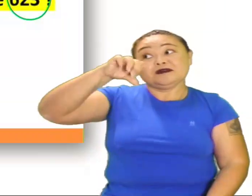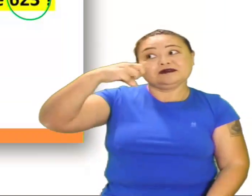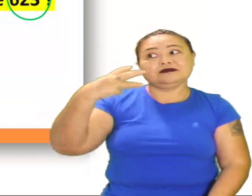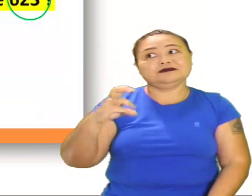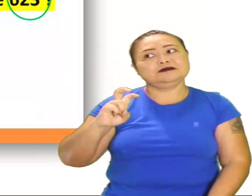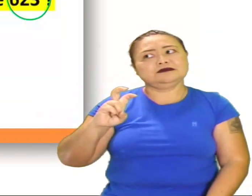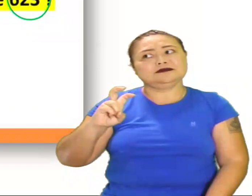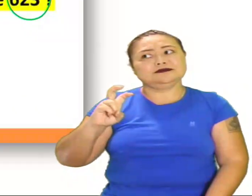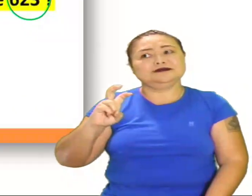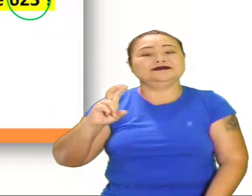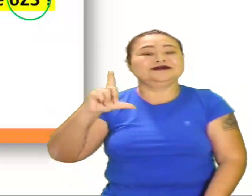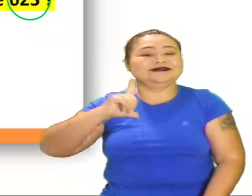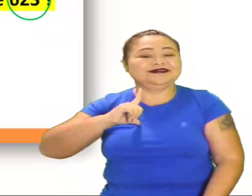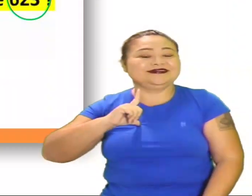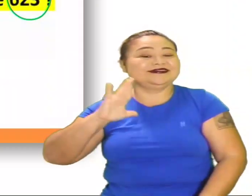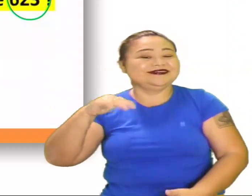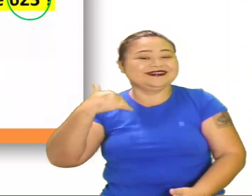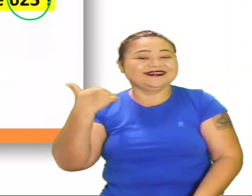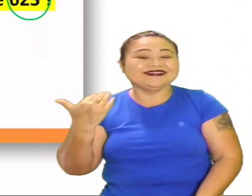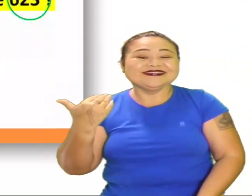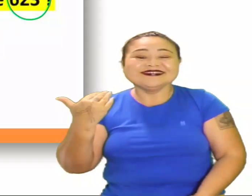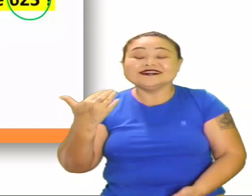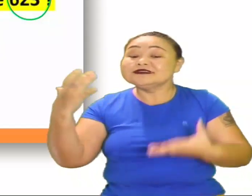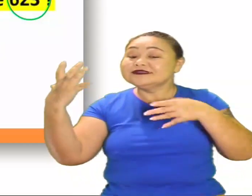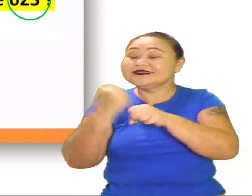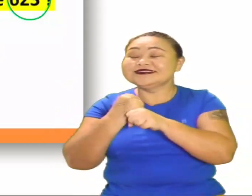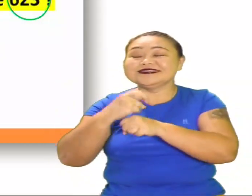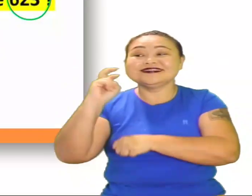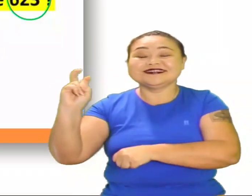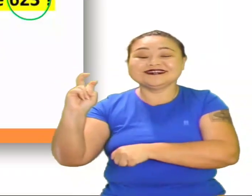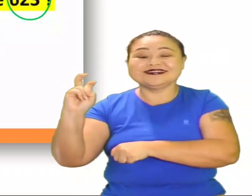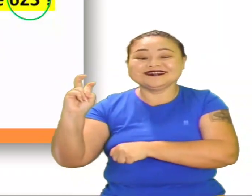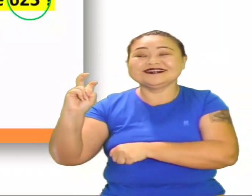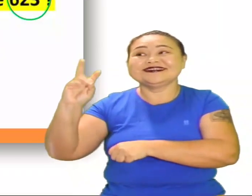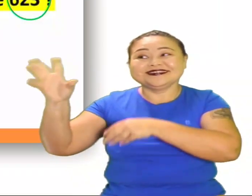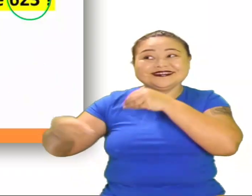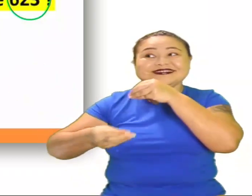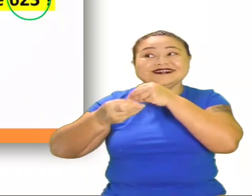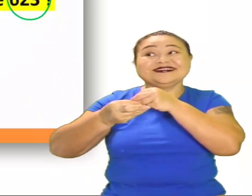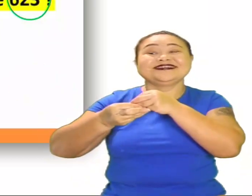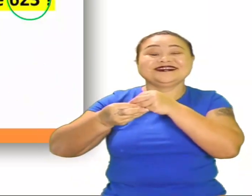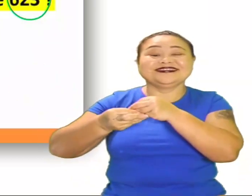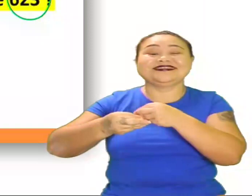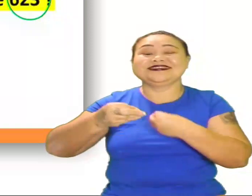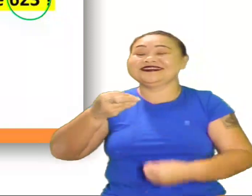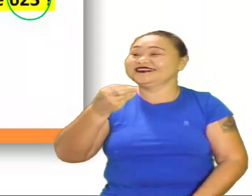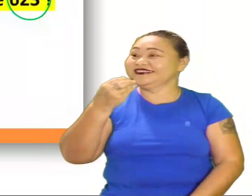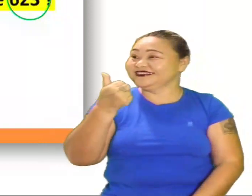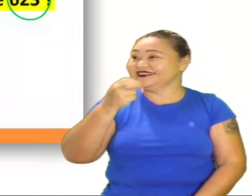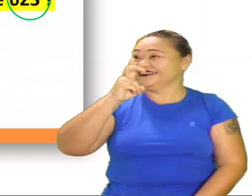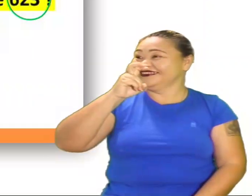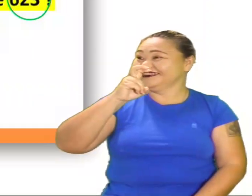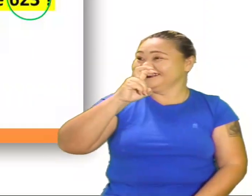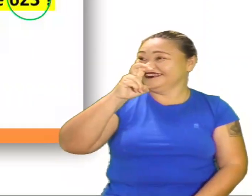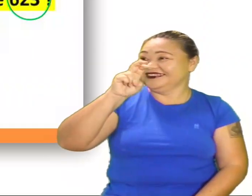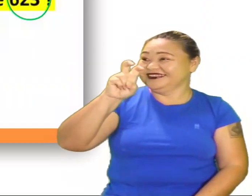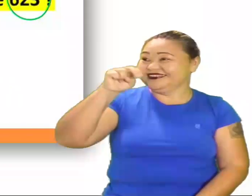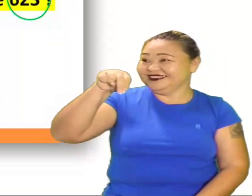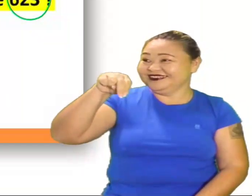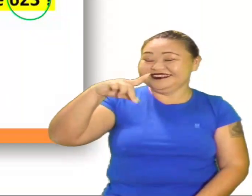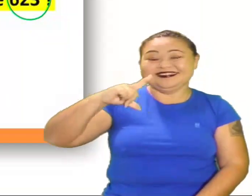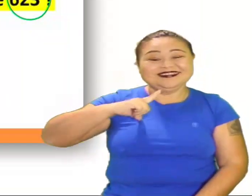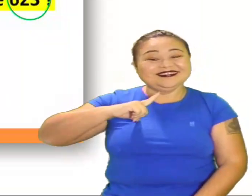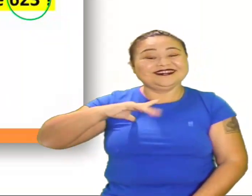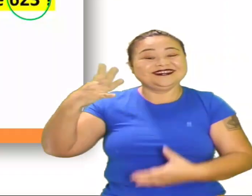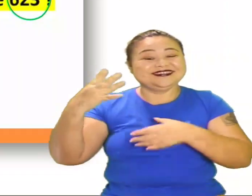595. Isso, 595, que eu já vou somar com 5 dali, né? Pode Isso. ser? Igual a 5N. 595